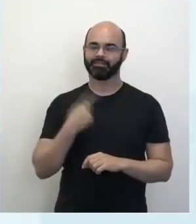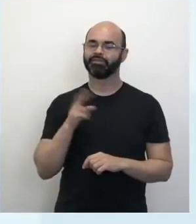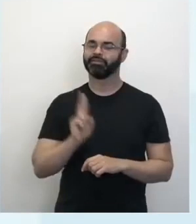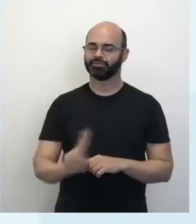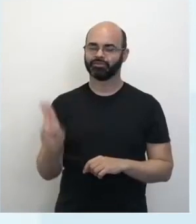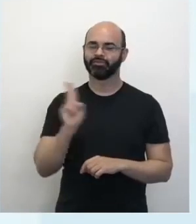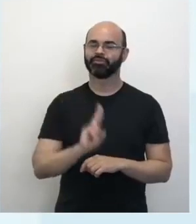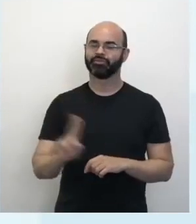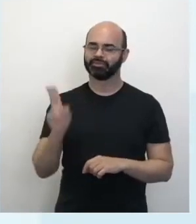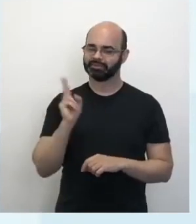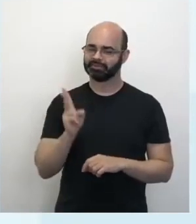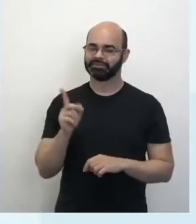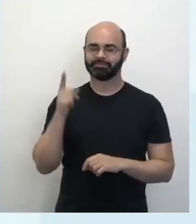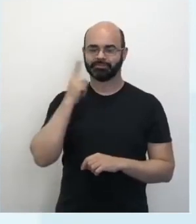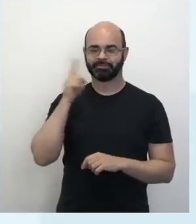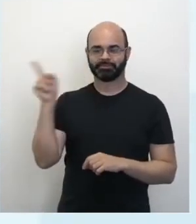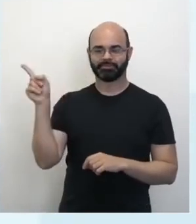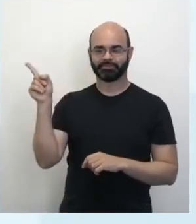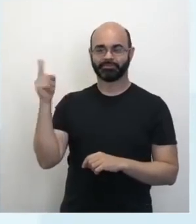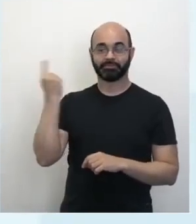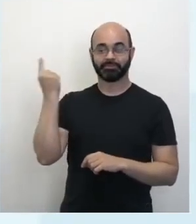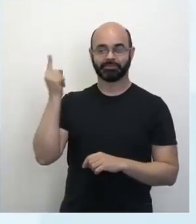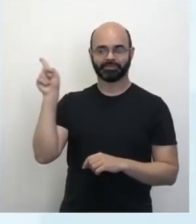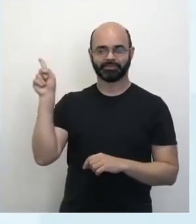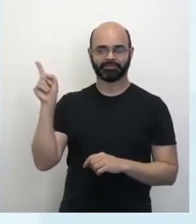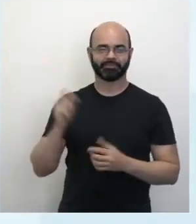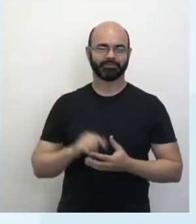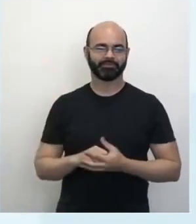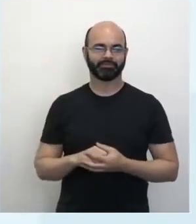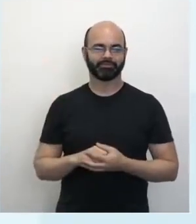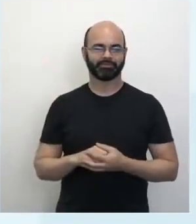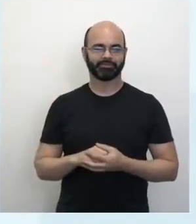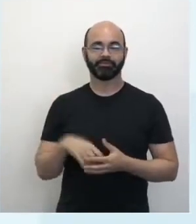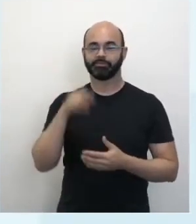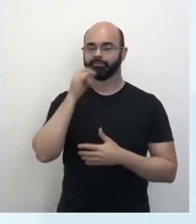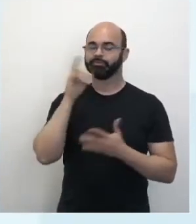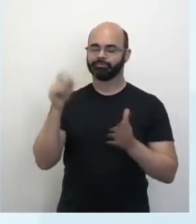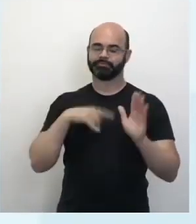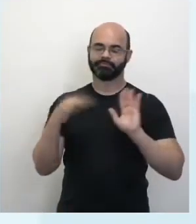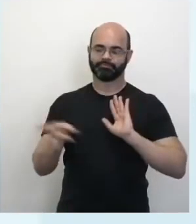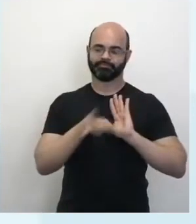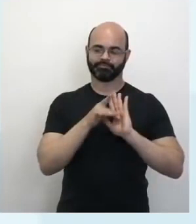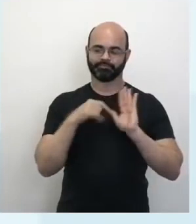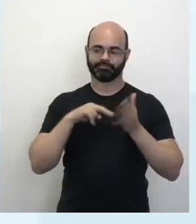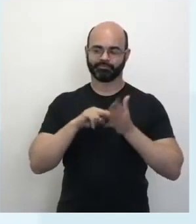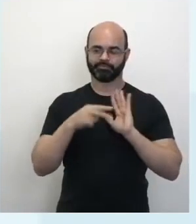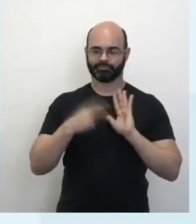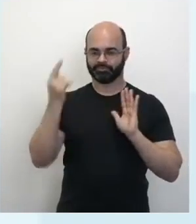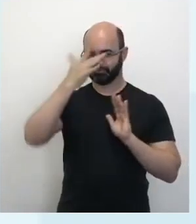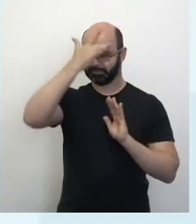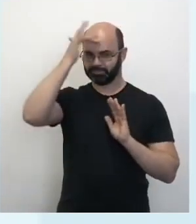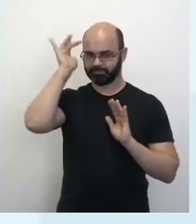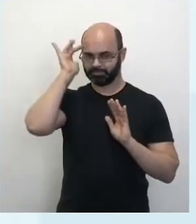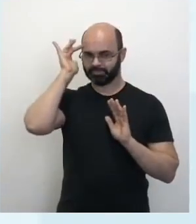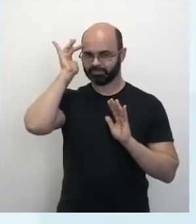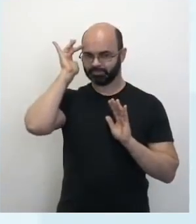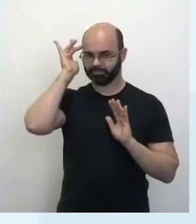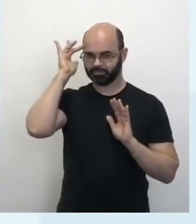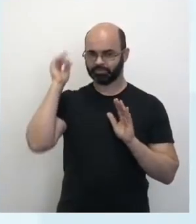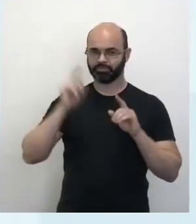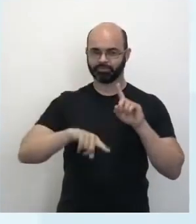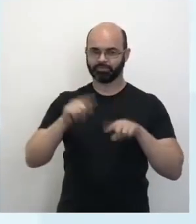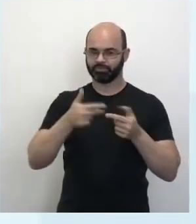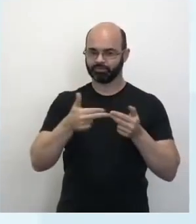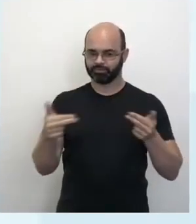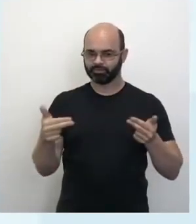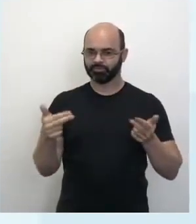como eu mencionei, e está assim. Já que personificação é atribuir características humanas nos objetos